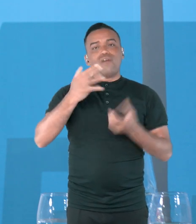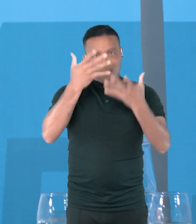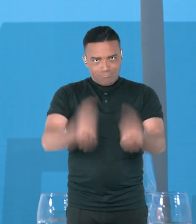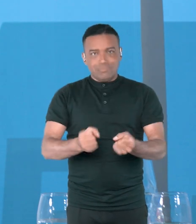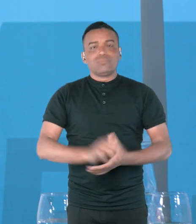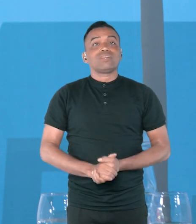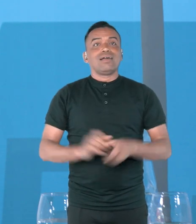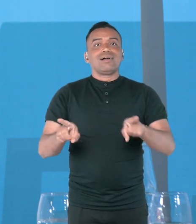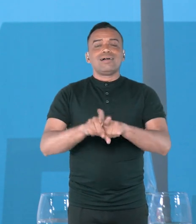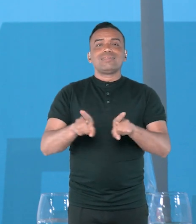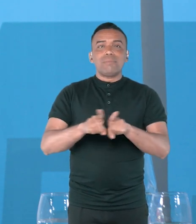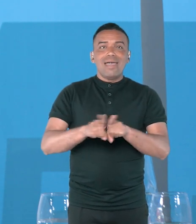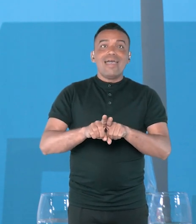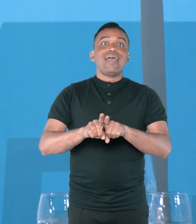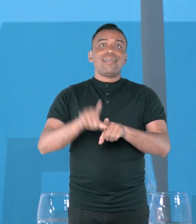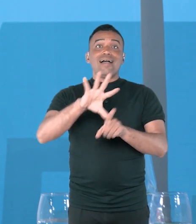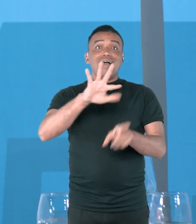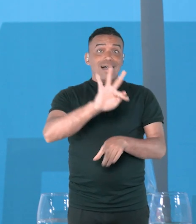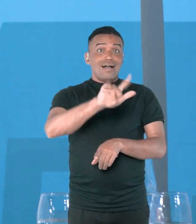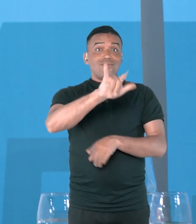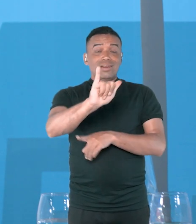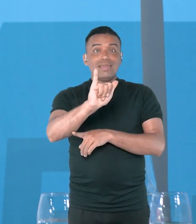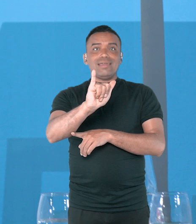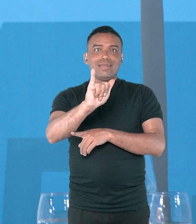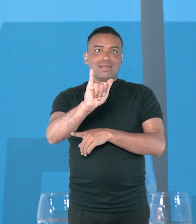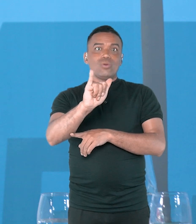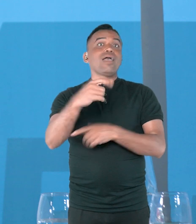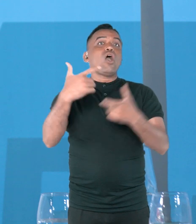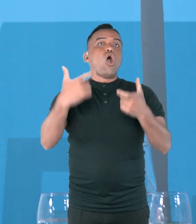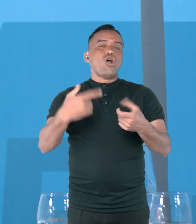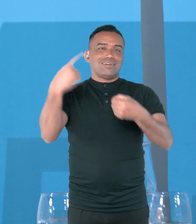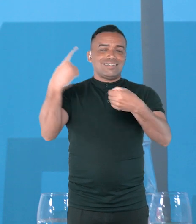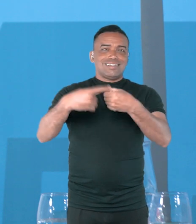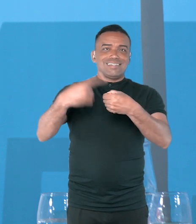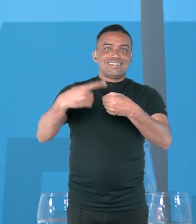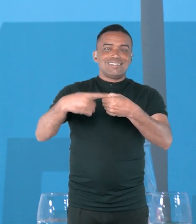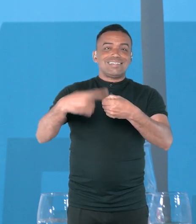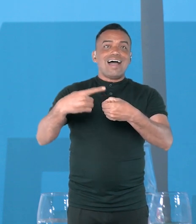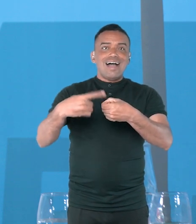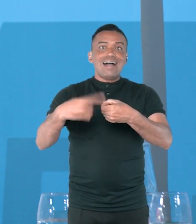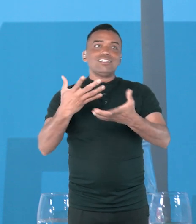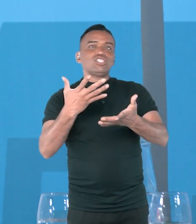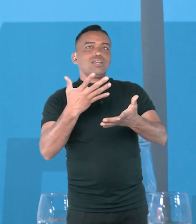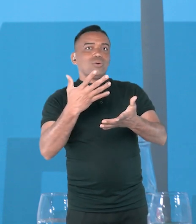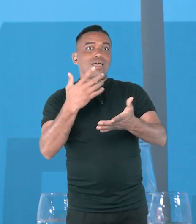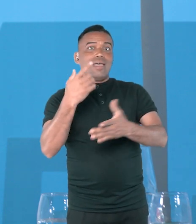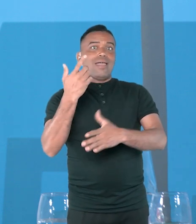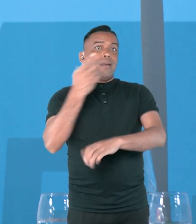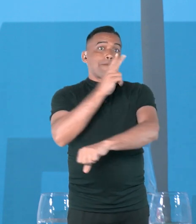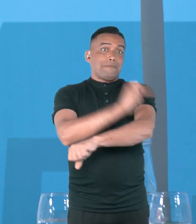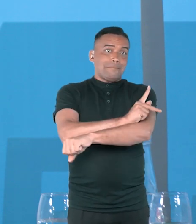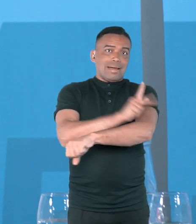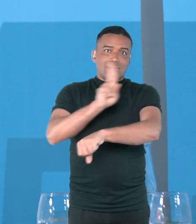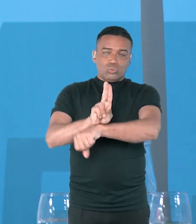e antes tem o Flip Paracatu, né? Mas, Denise, voltando ao assunto, mas eu queria que você falasse um pouquinho mais de como